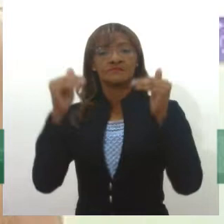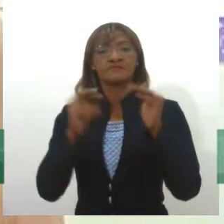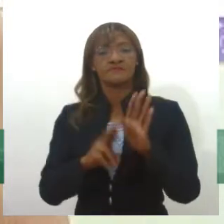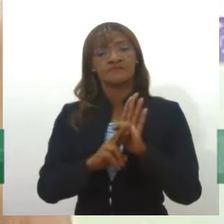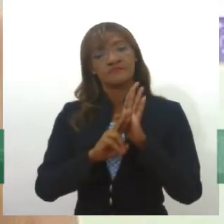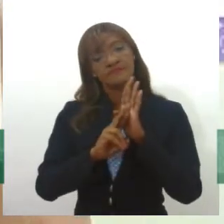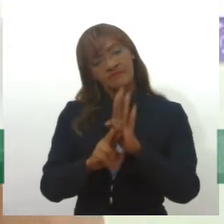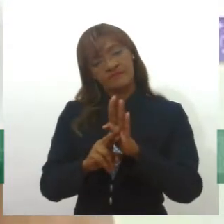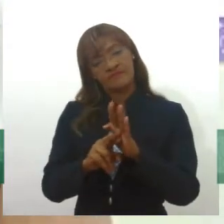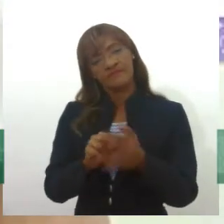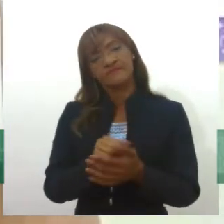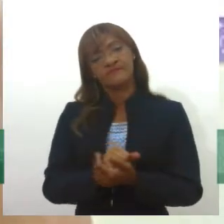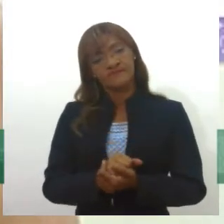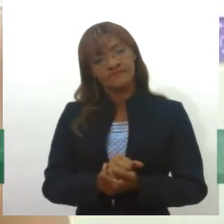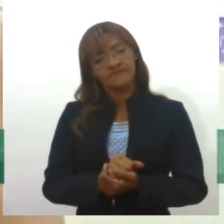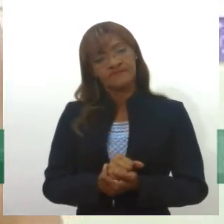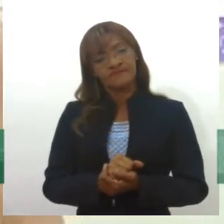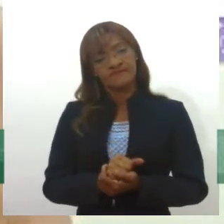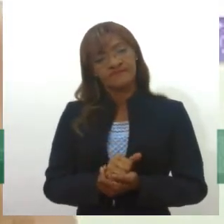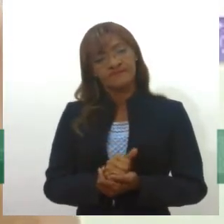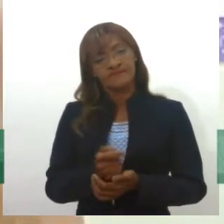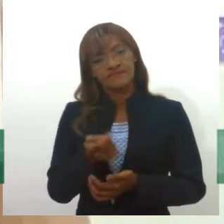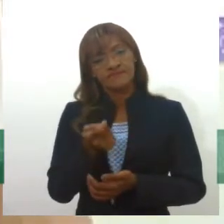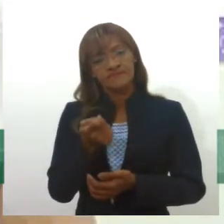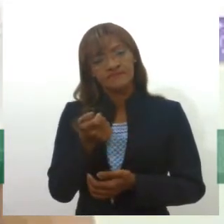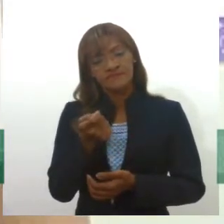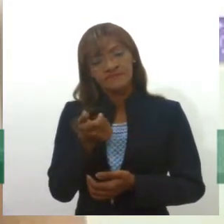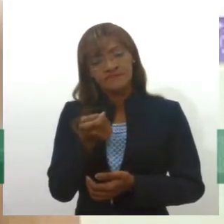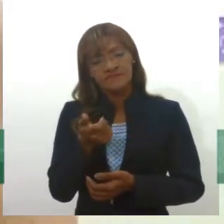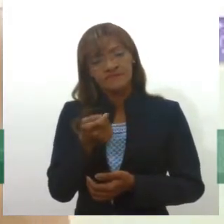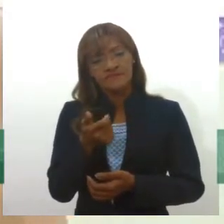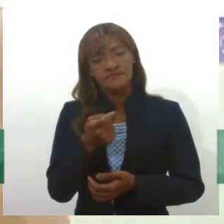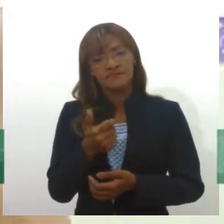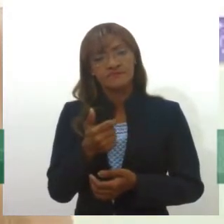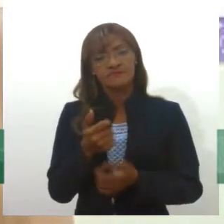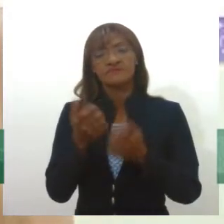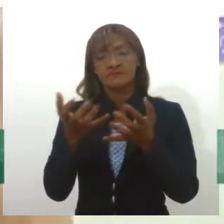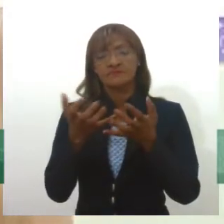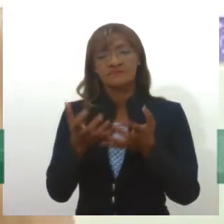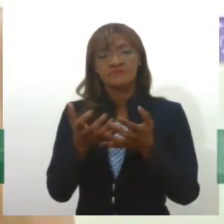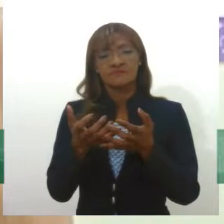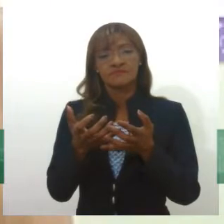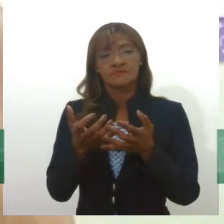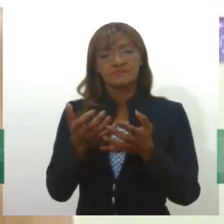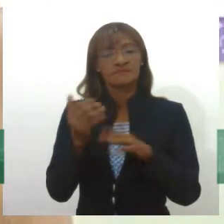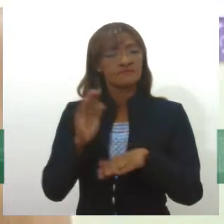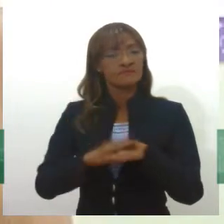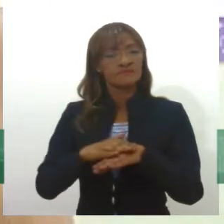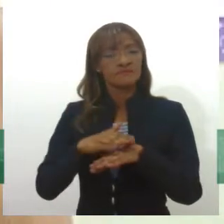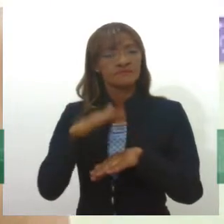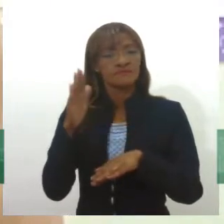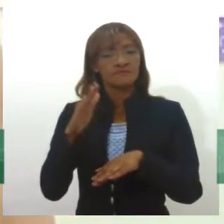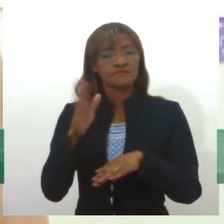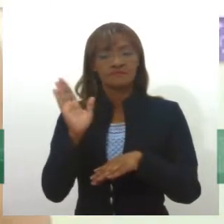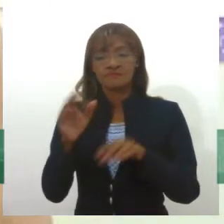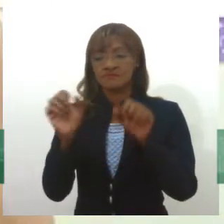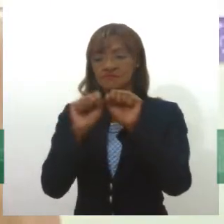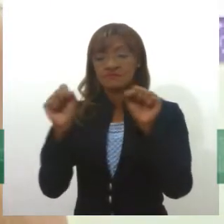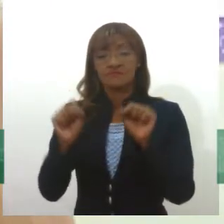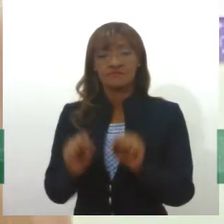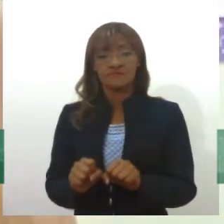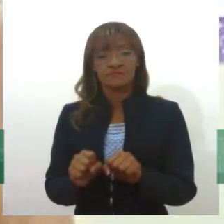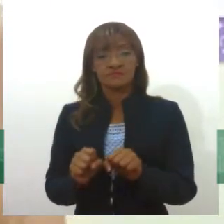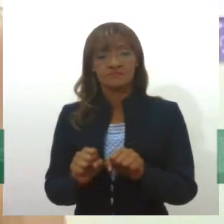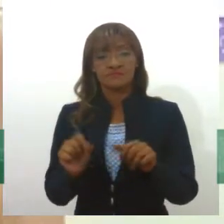um percentual muito ínfimo, porque a gente precisa avançar dentro desse sistema que nos exclui. E